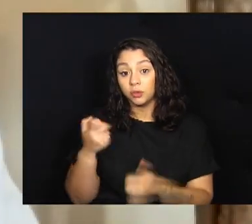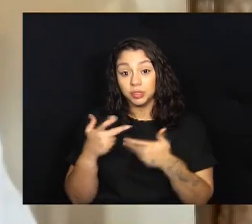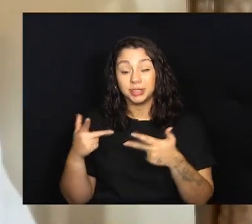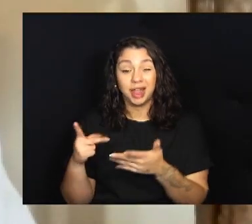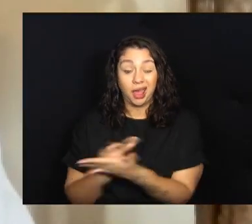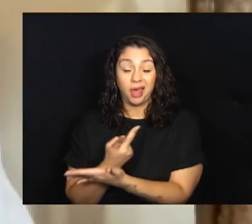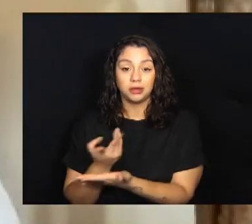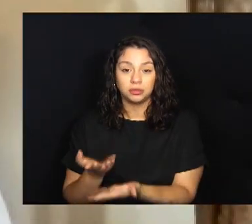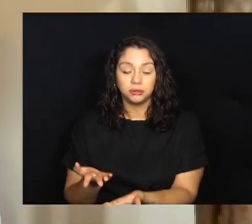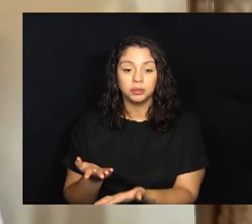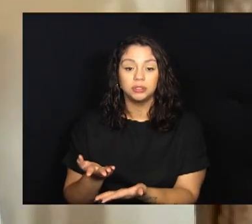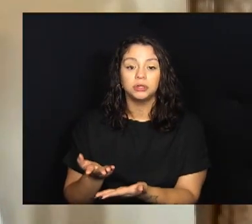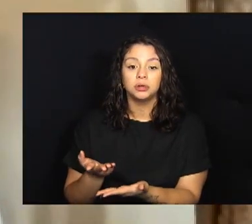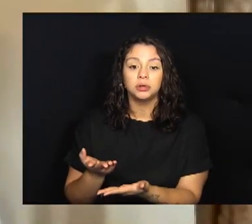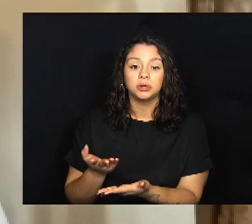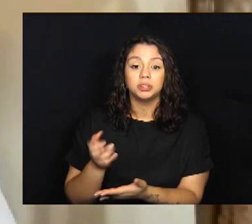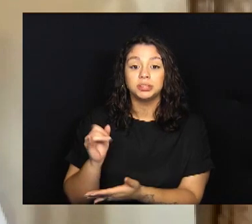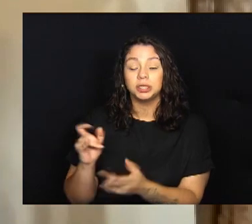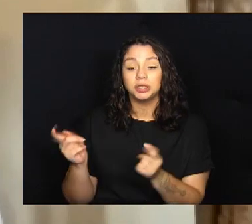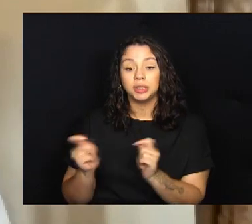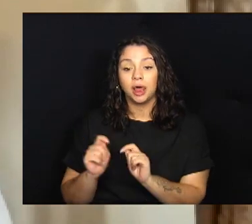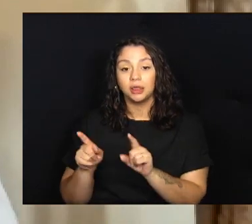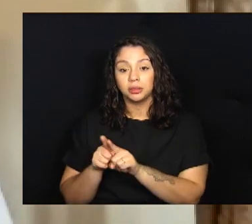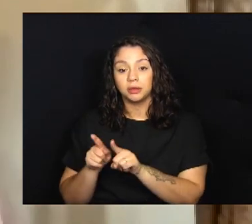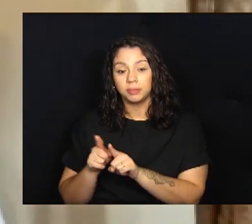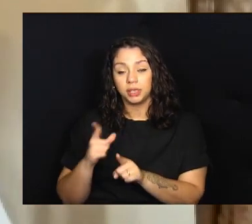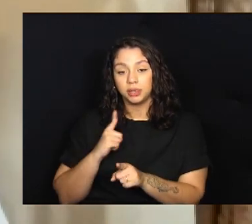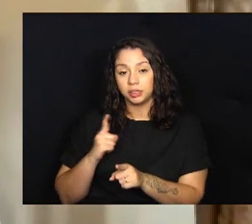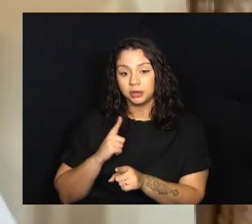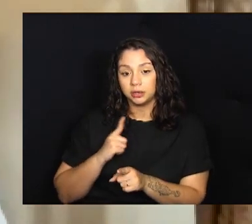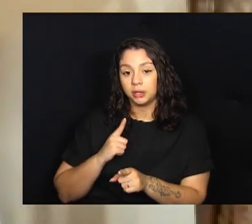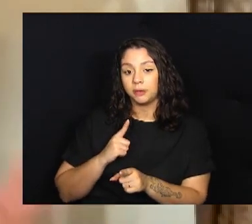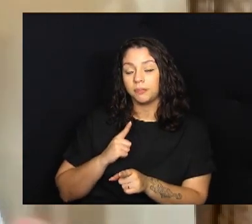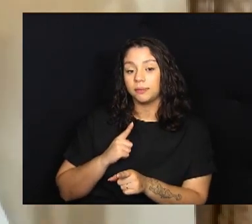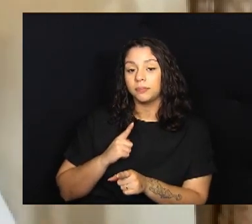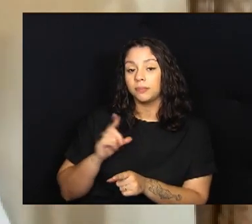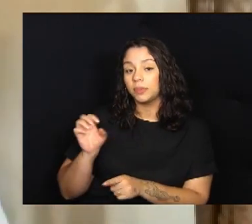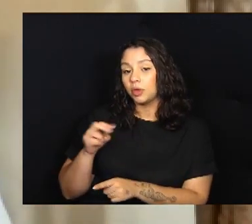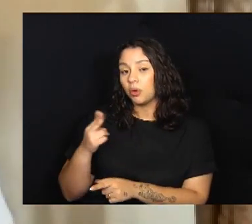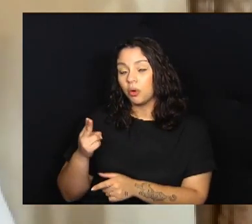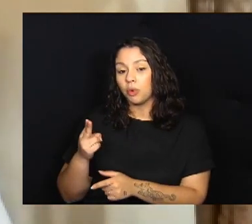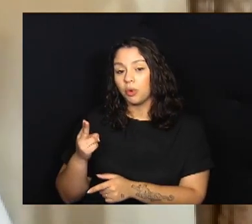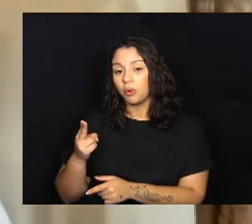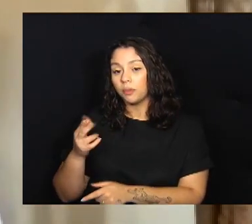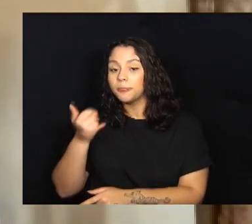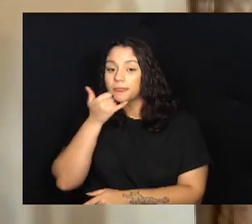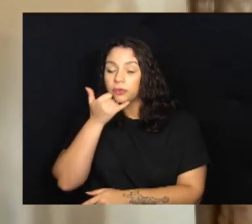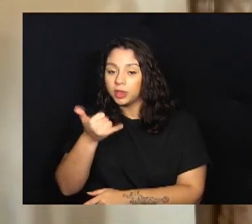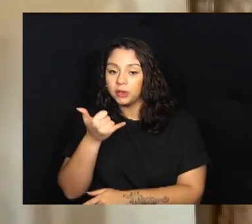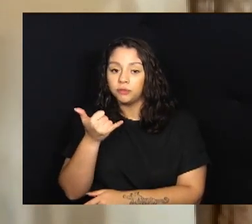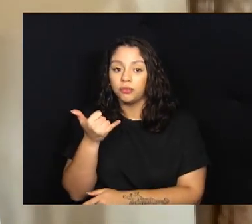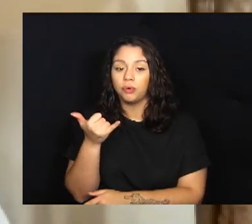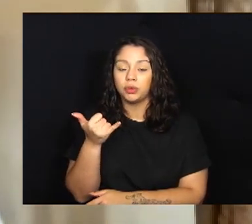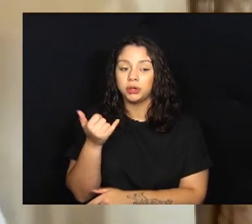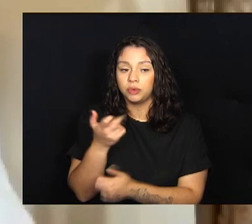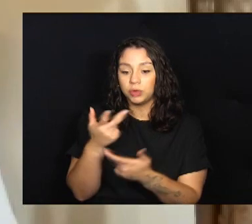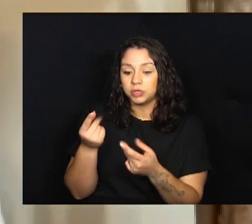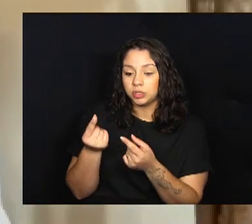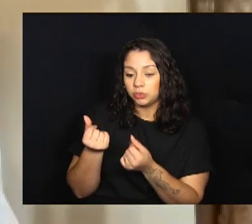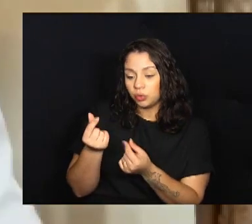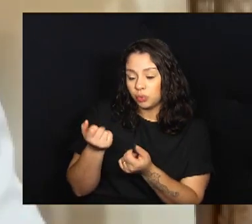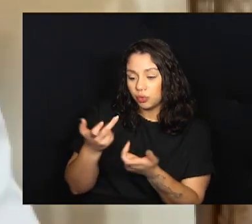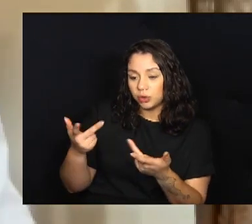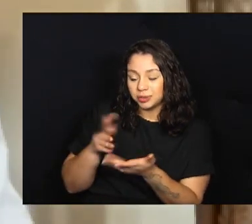verdade. Então, se possível, comece anotando, ou use o bloco de notas do seu telefone, né? A cada gasto que você fizer,